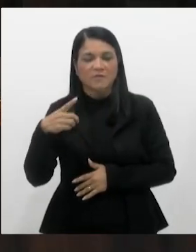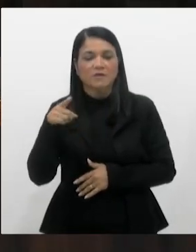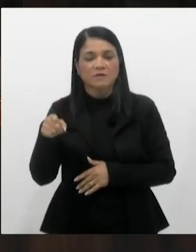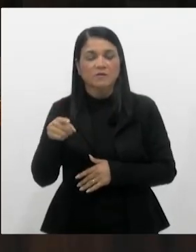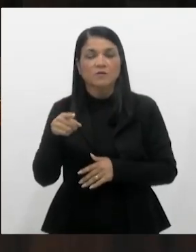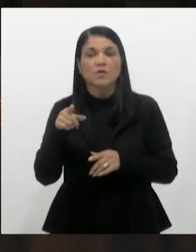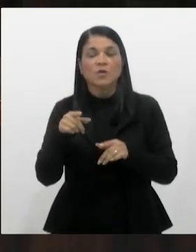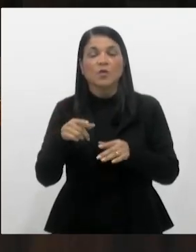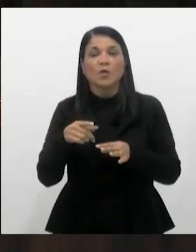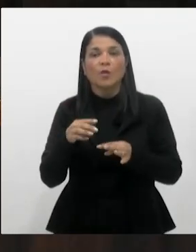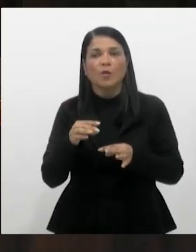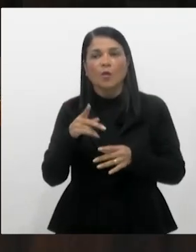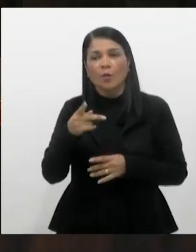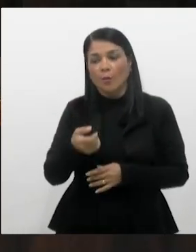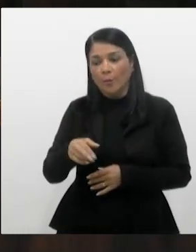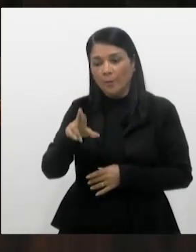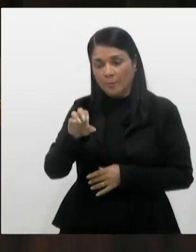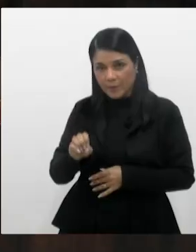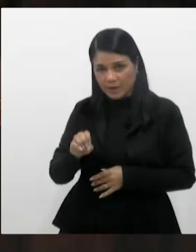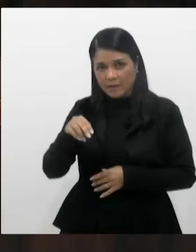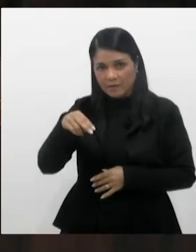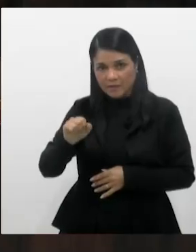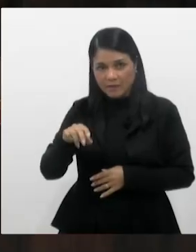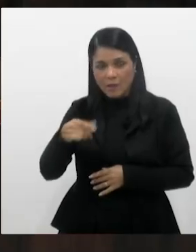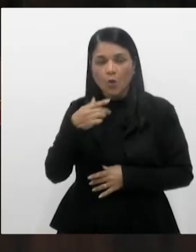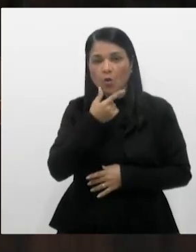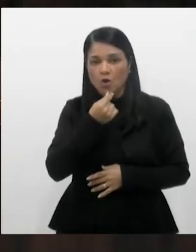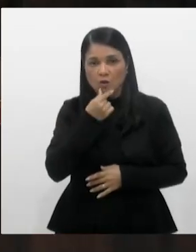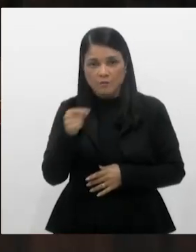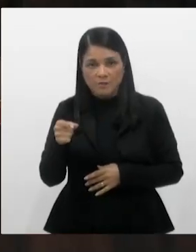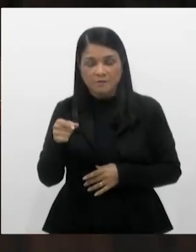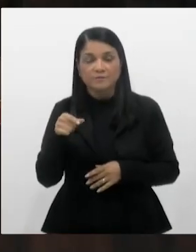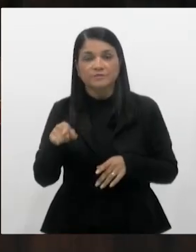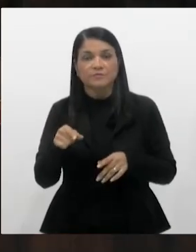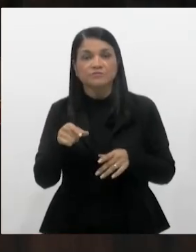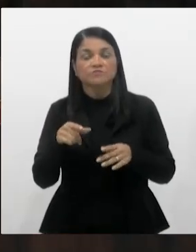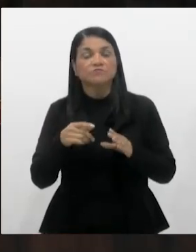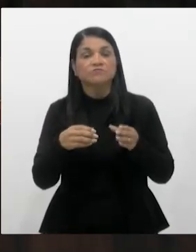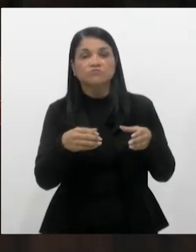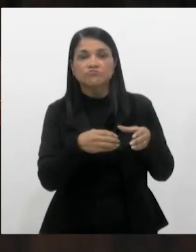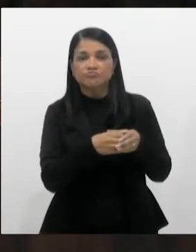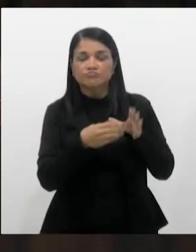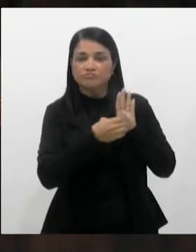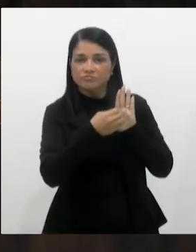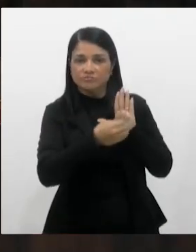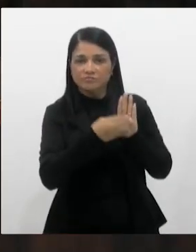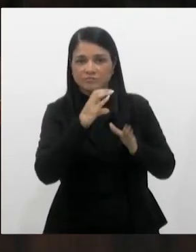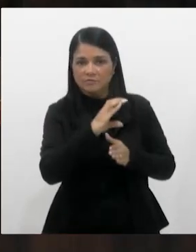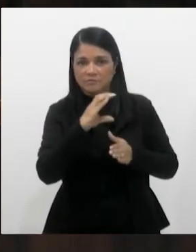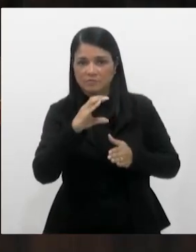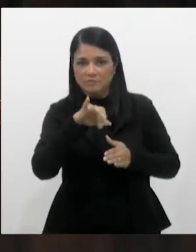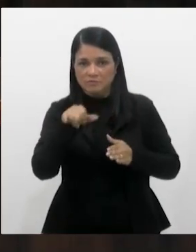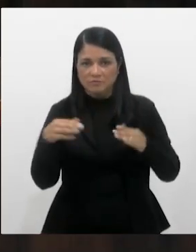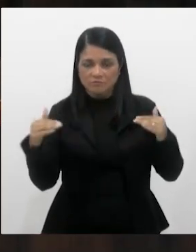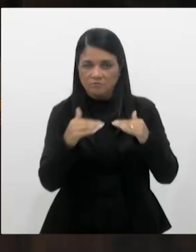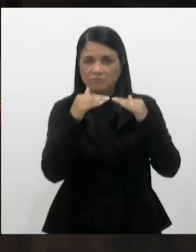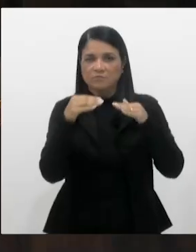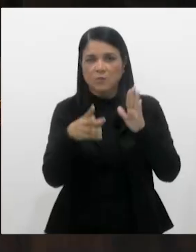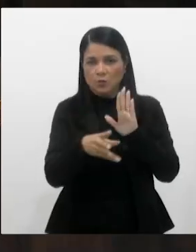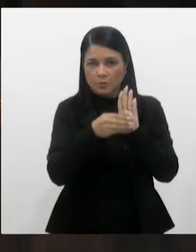pré-natal masculino do Estado do Rio de Janeiro e da outras providências. Parecer das comissões de Constituição e Justiça pela constitucionalidade com